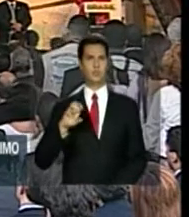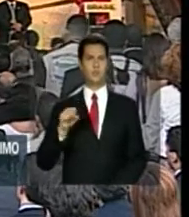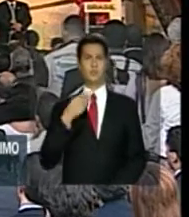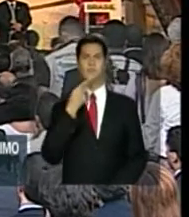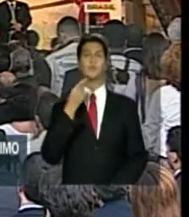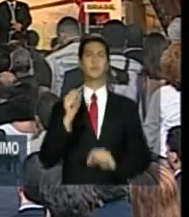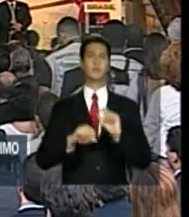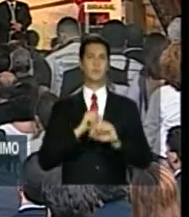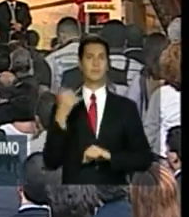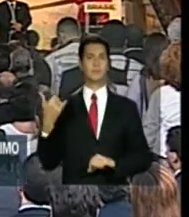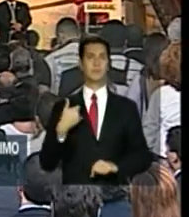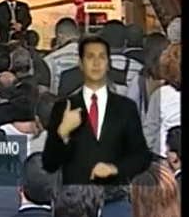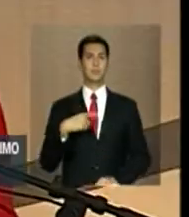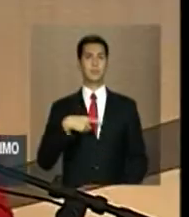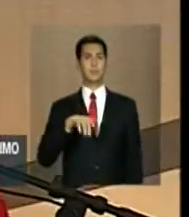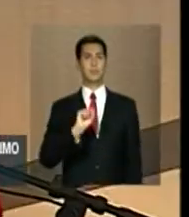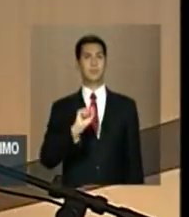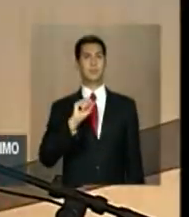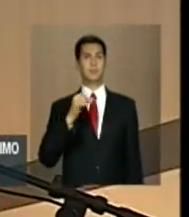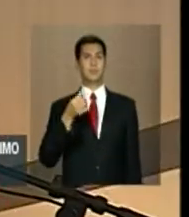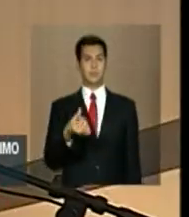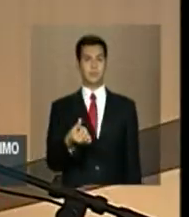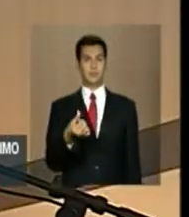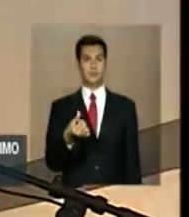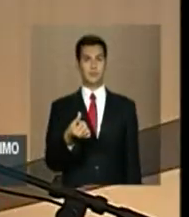e 92.